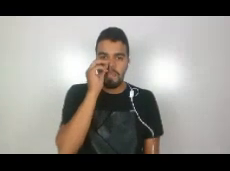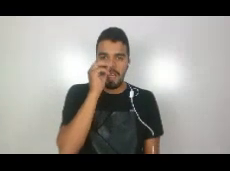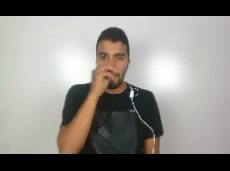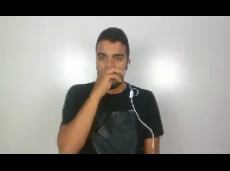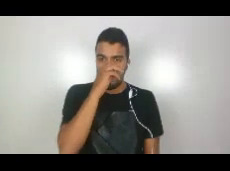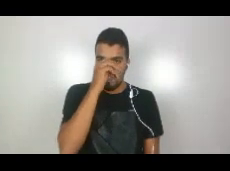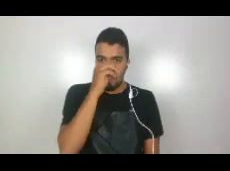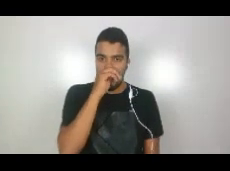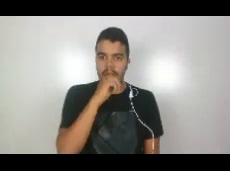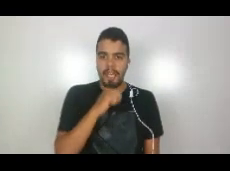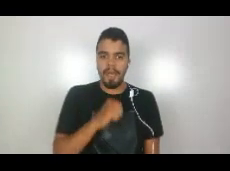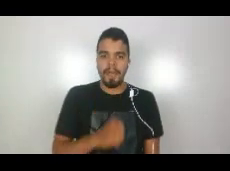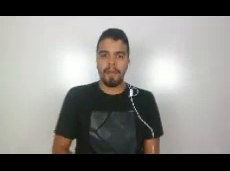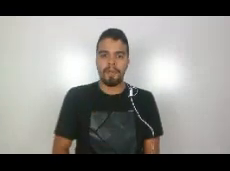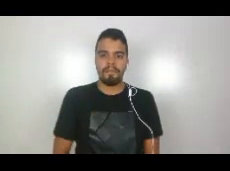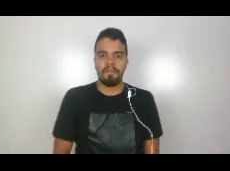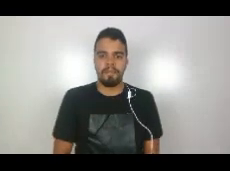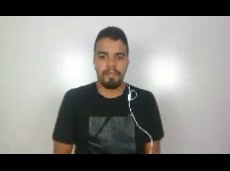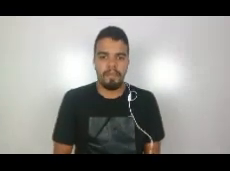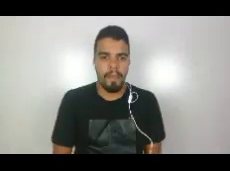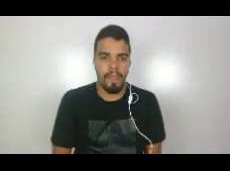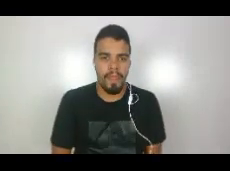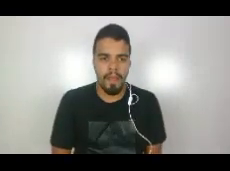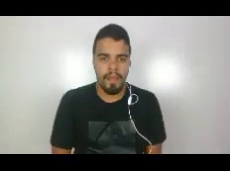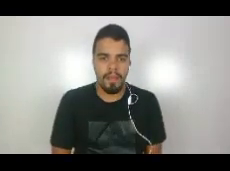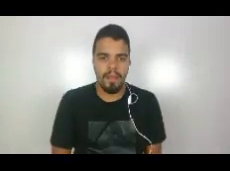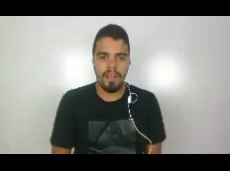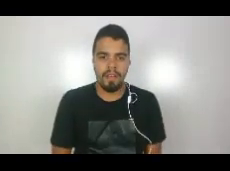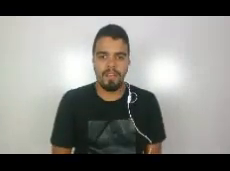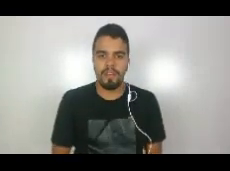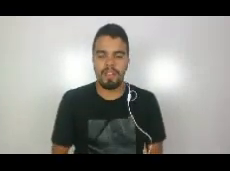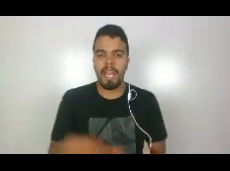E também é